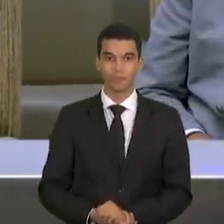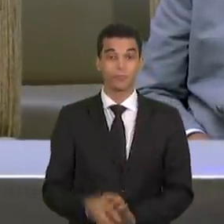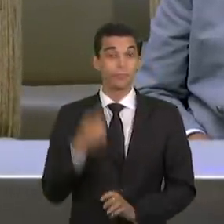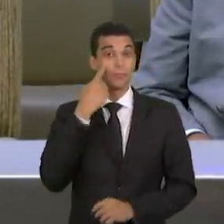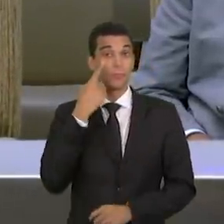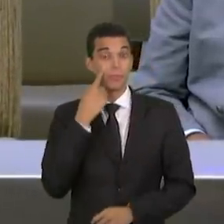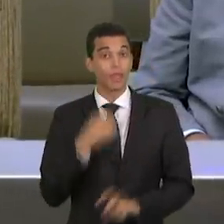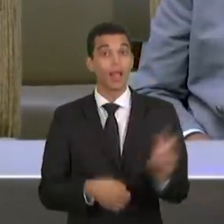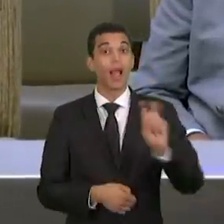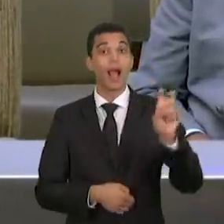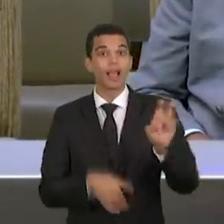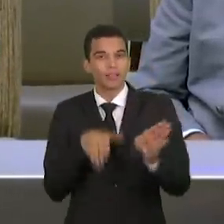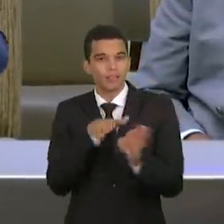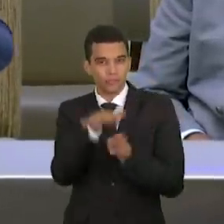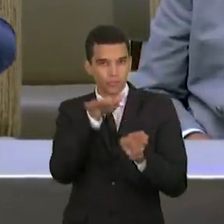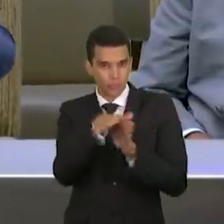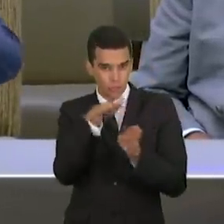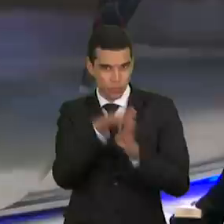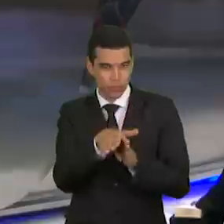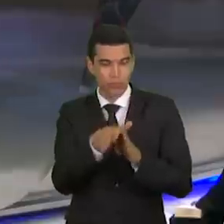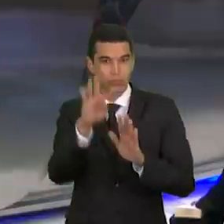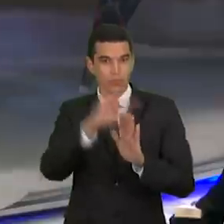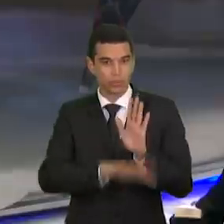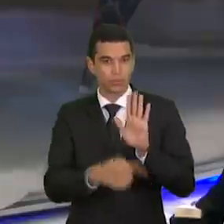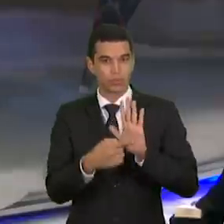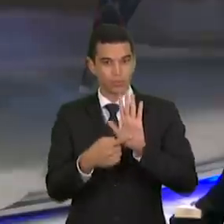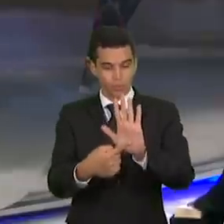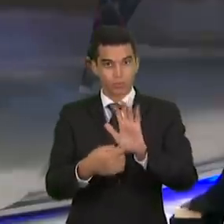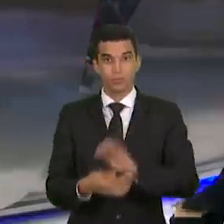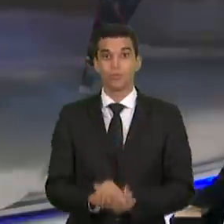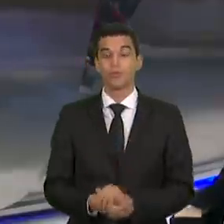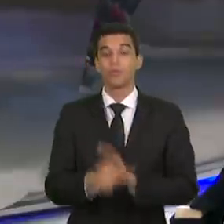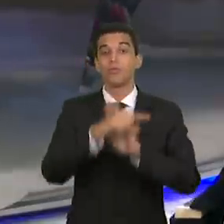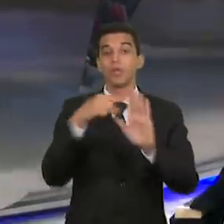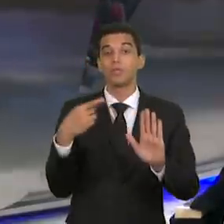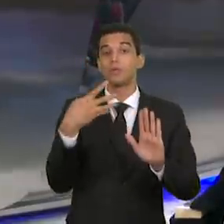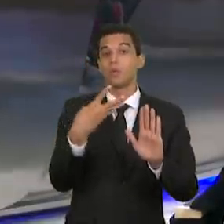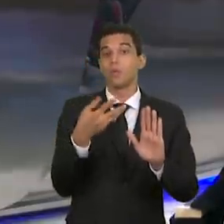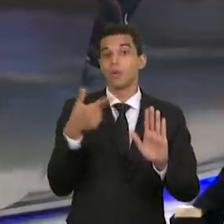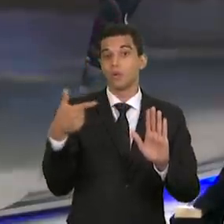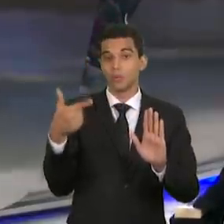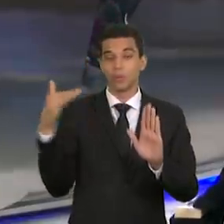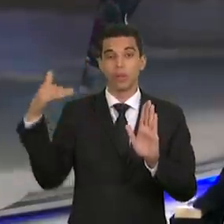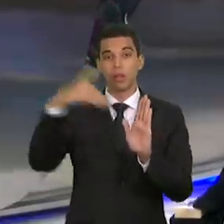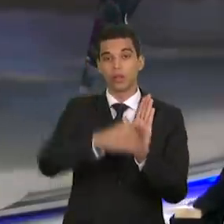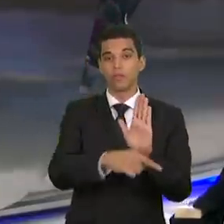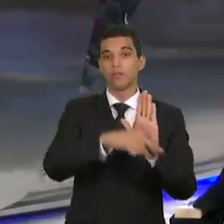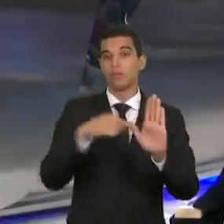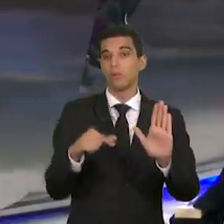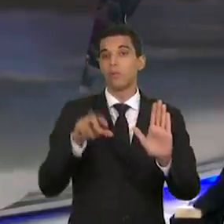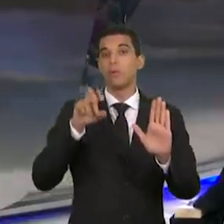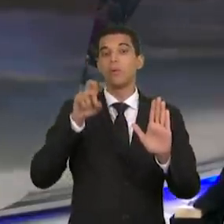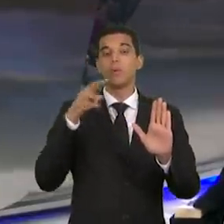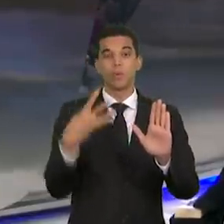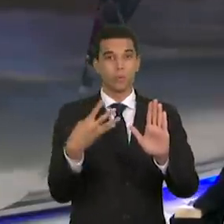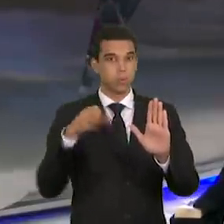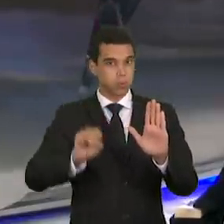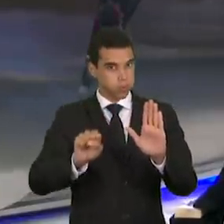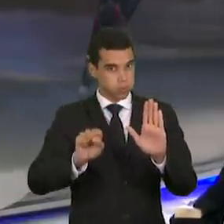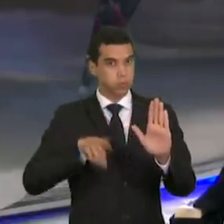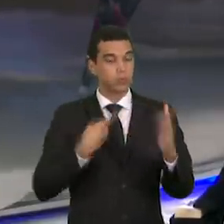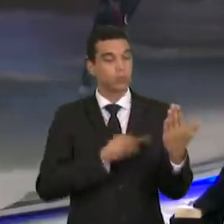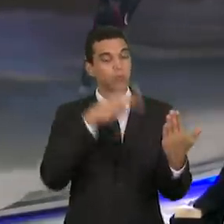passagem que li com vocês. Do versículo 42 ao versículo 48, nós vimos